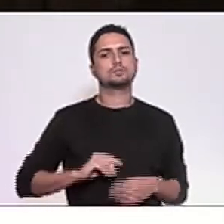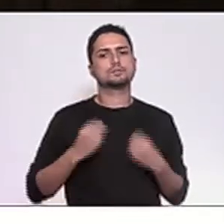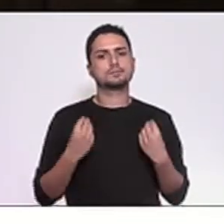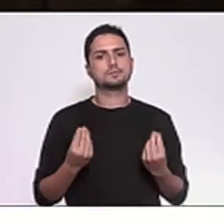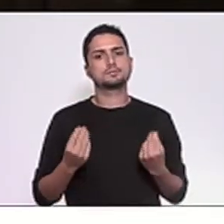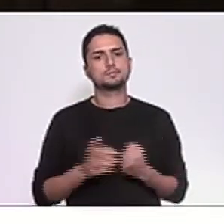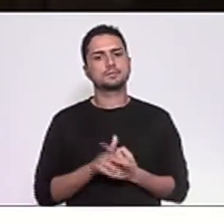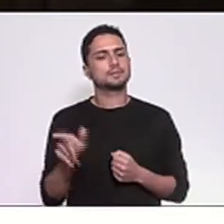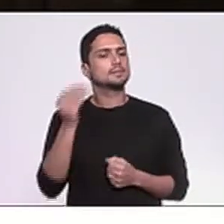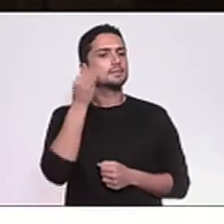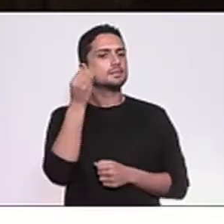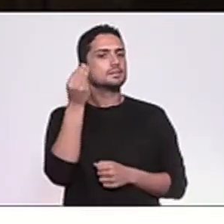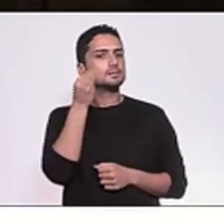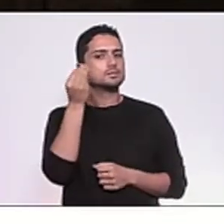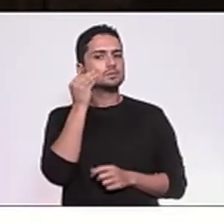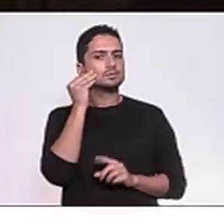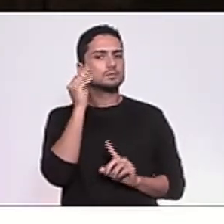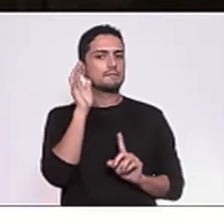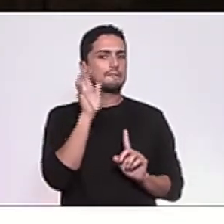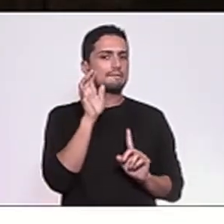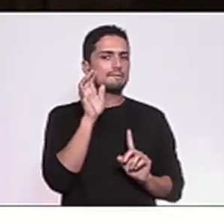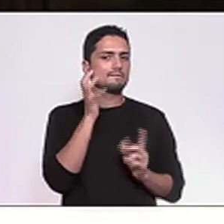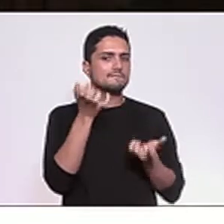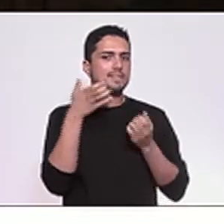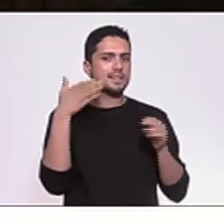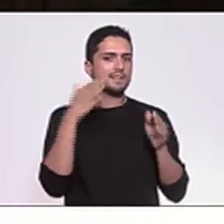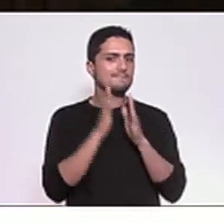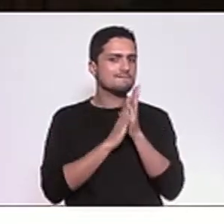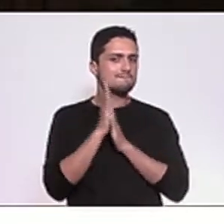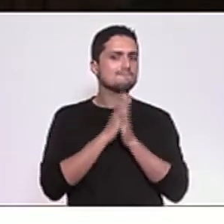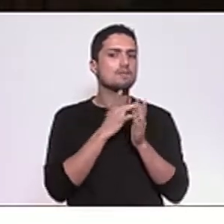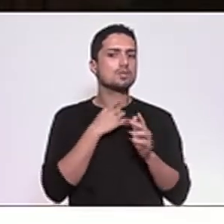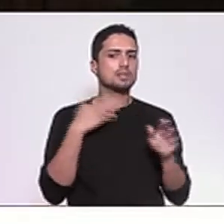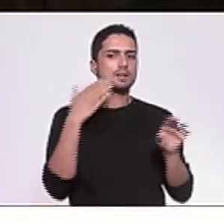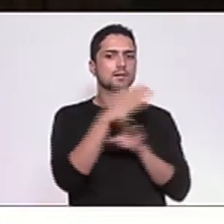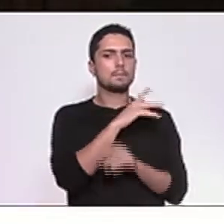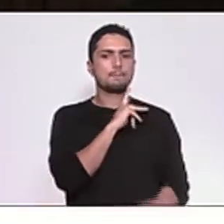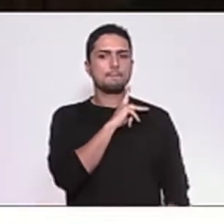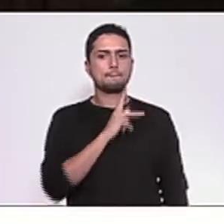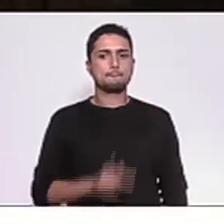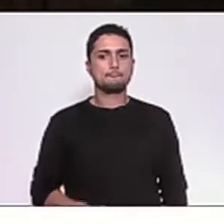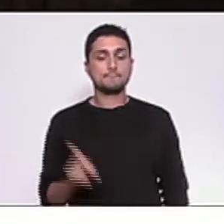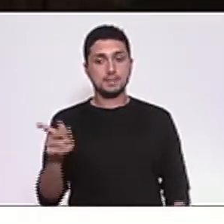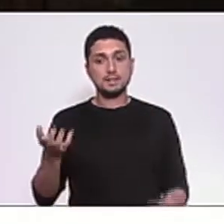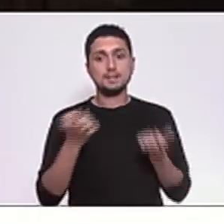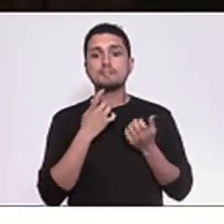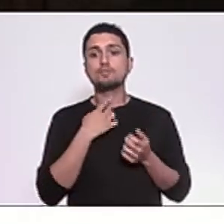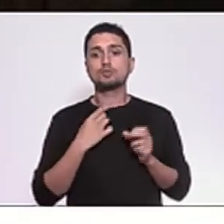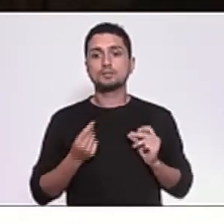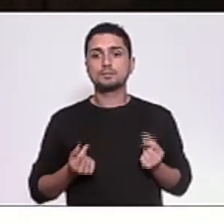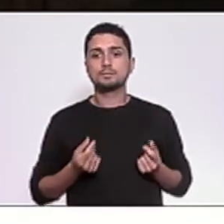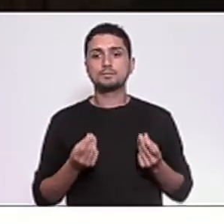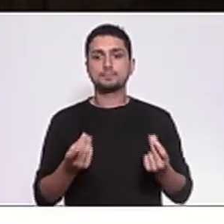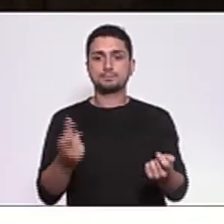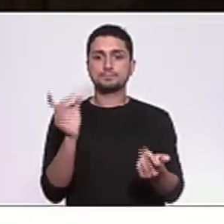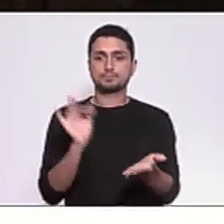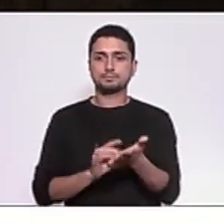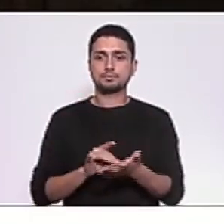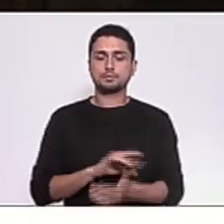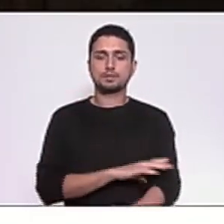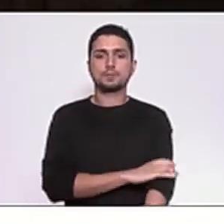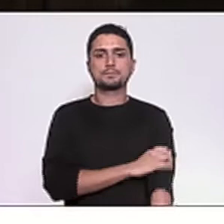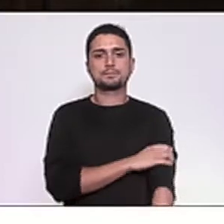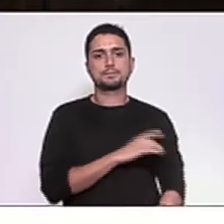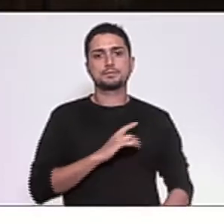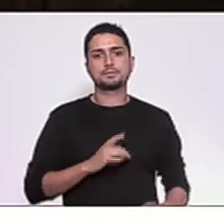a tentativa aí de ser presidente da República, ele quer se perpetuar realmente nos cargos de poder